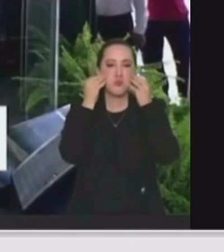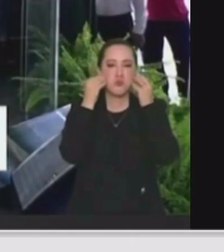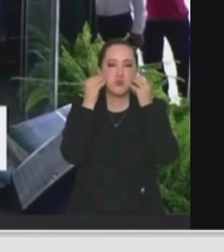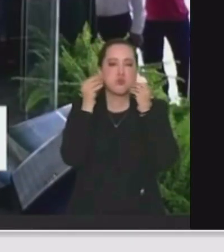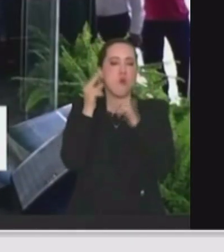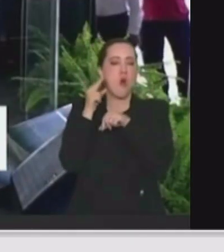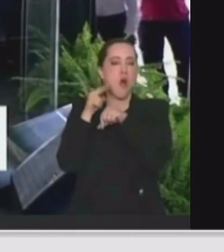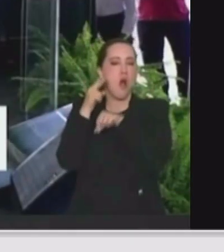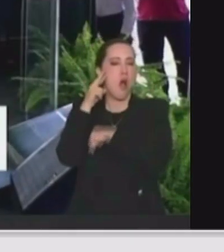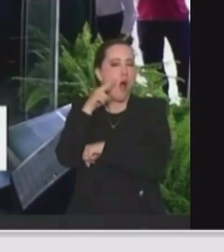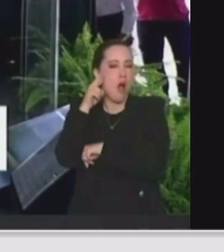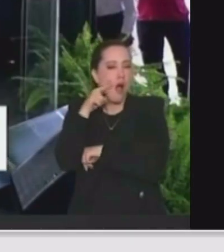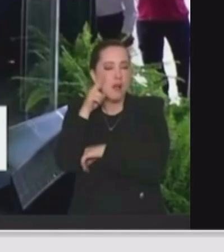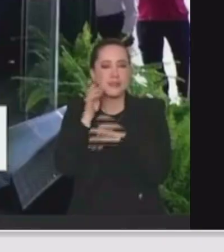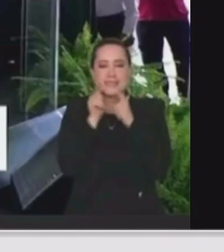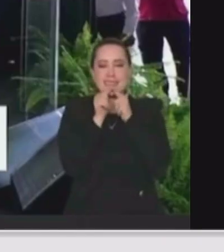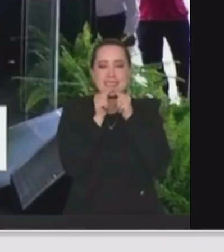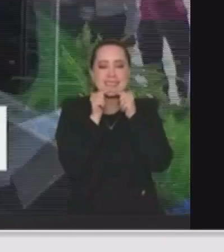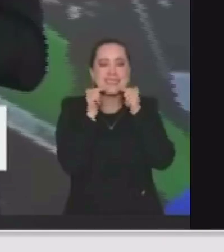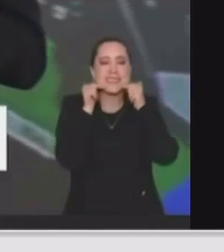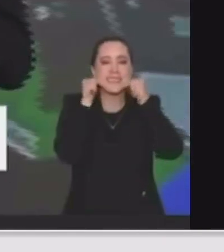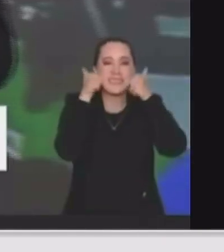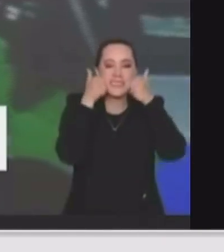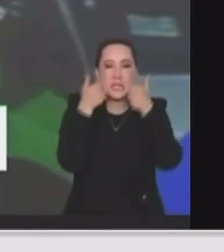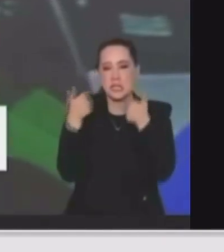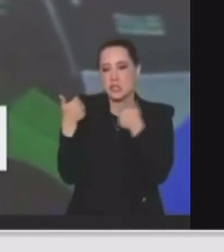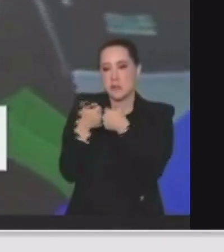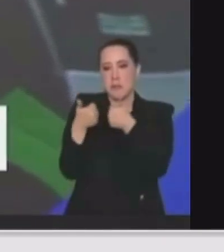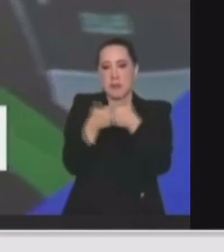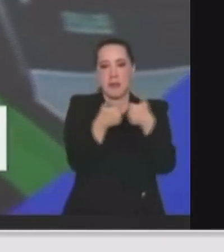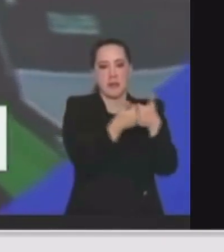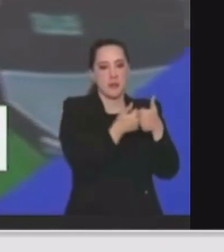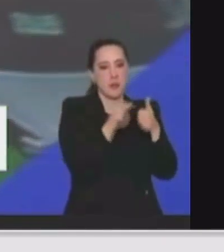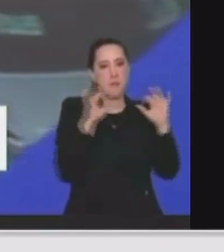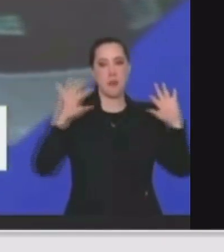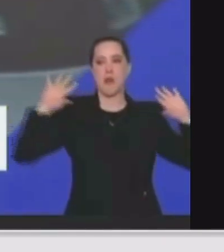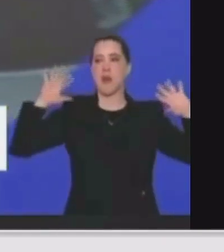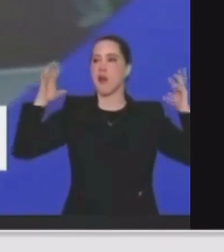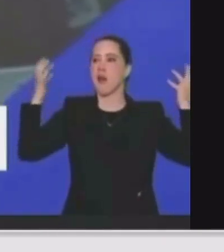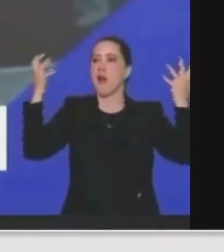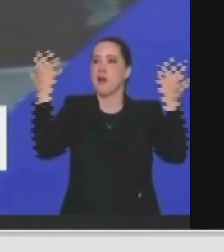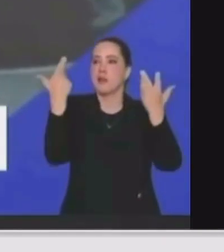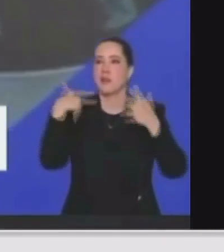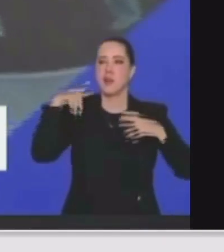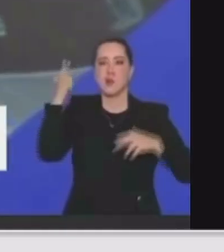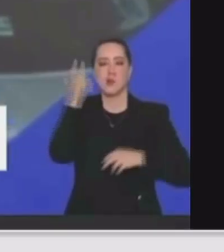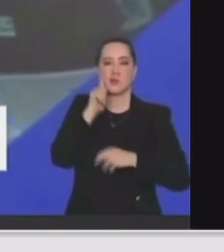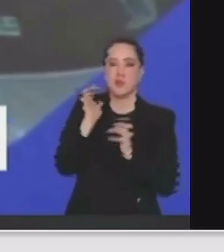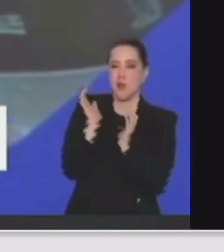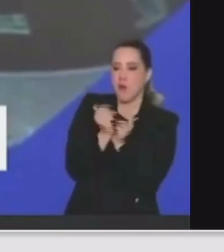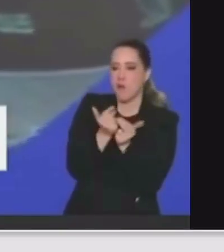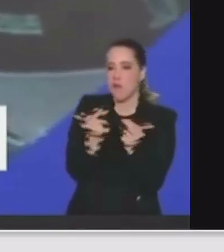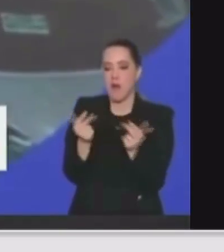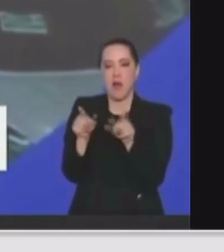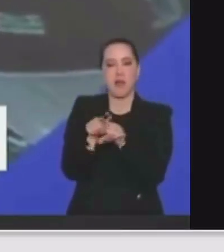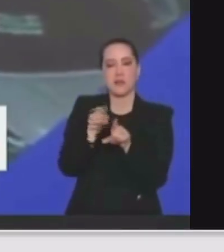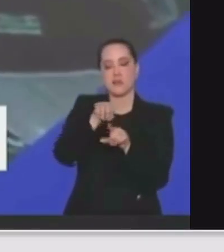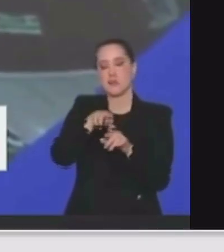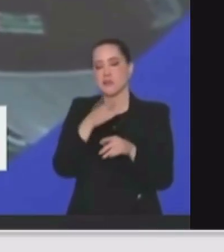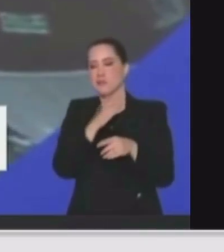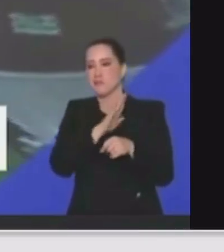vermelha, sabe, sorrindo. E de perto dela um monte de planta, de coisa que ela tinha colhido, alface, pepino,